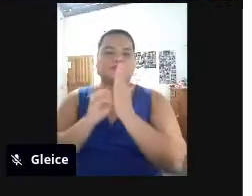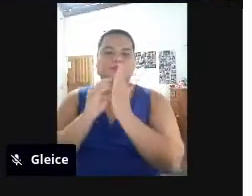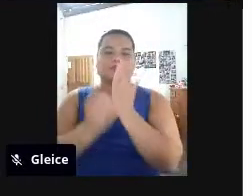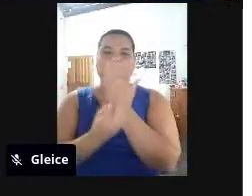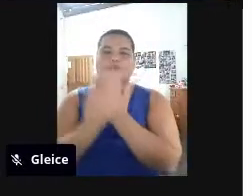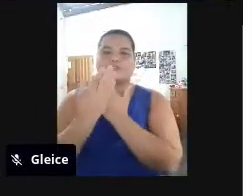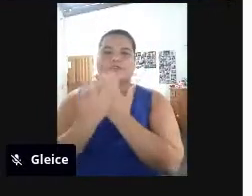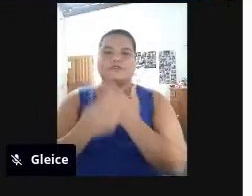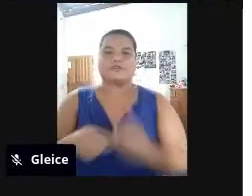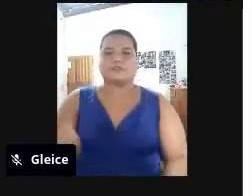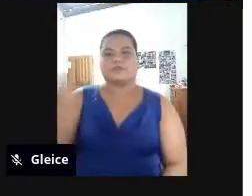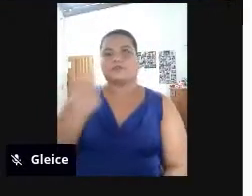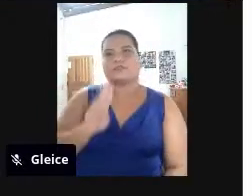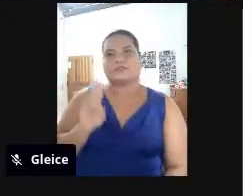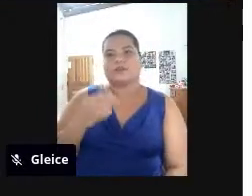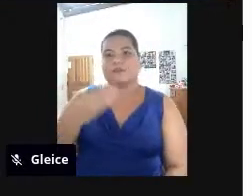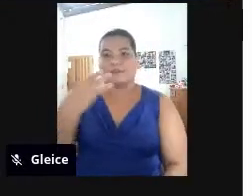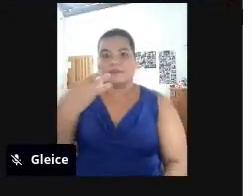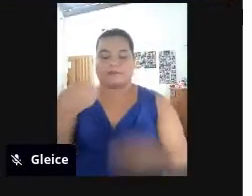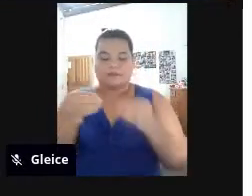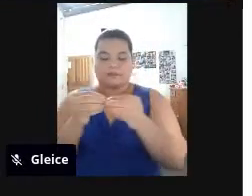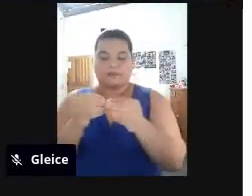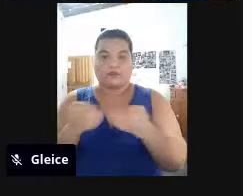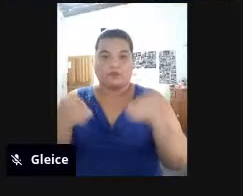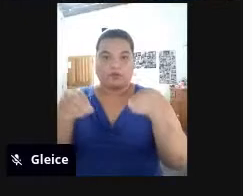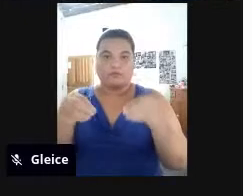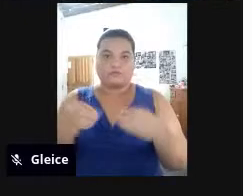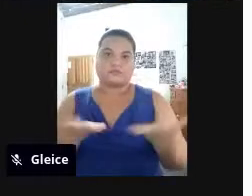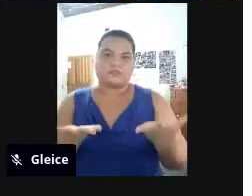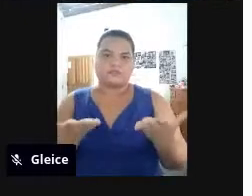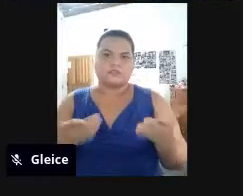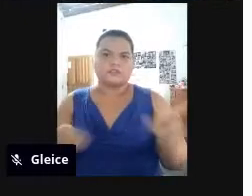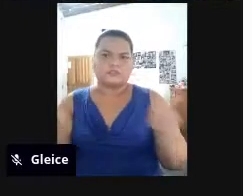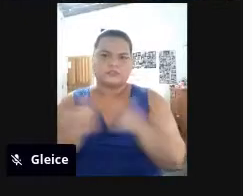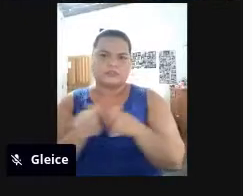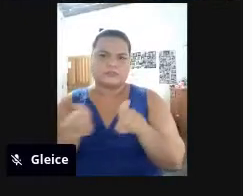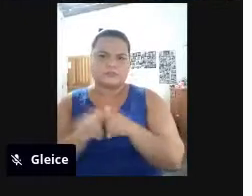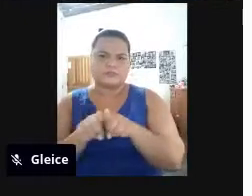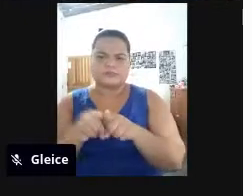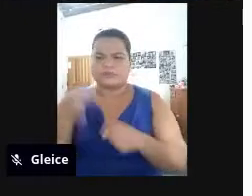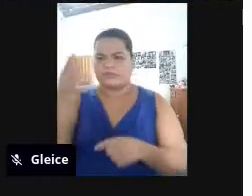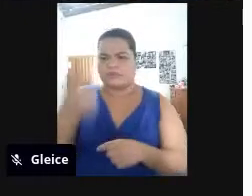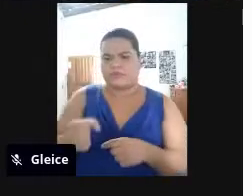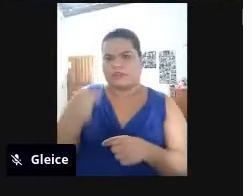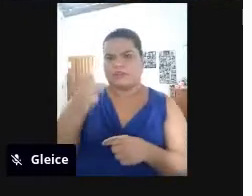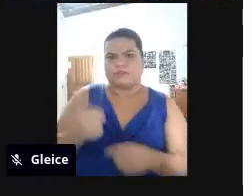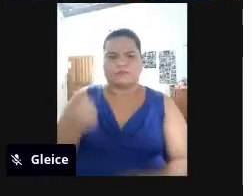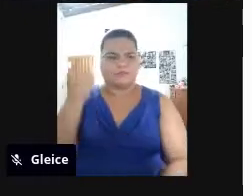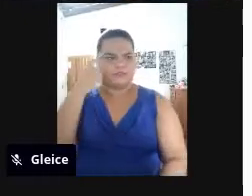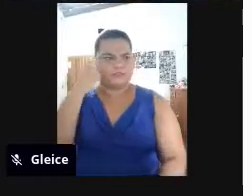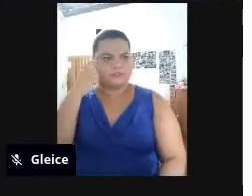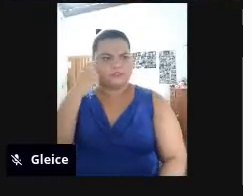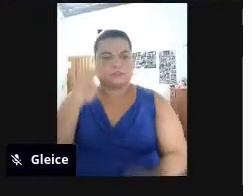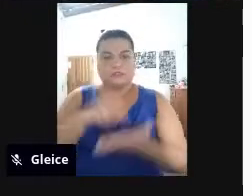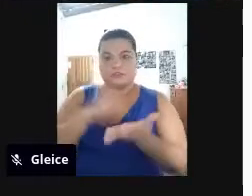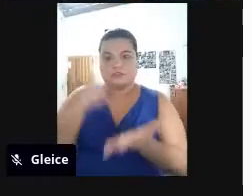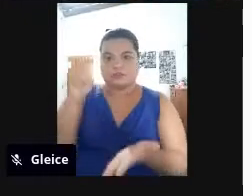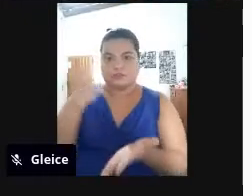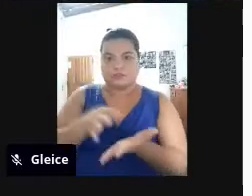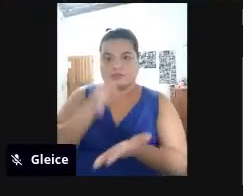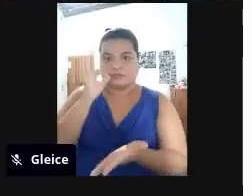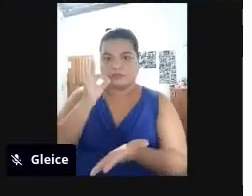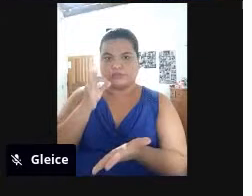unidades de ovos, posso complementar um iogurte, então, pensando no café da manhã, eu prescrevo uma fatia e meia